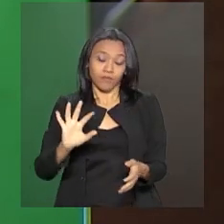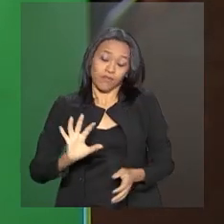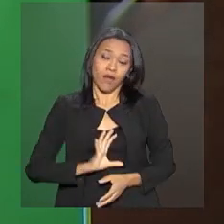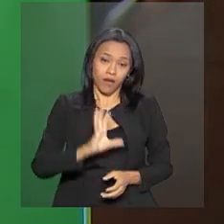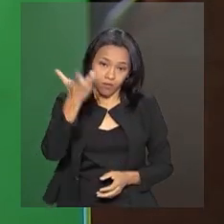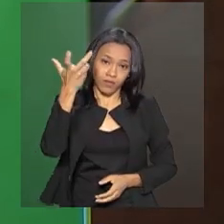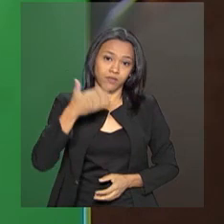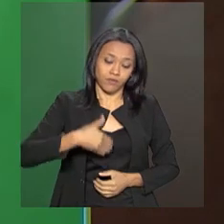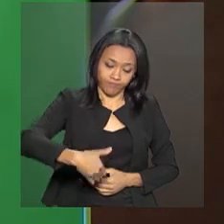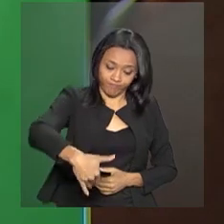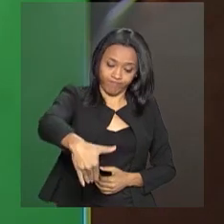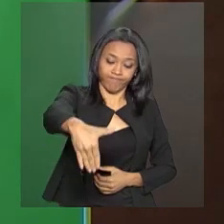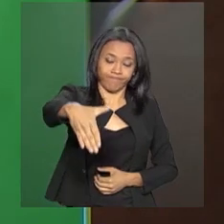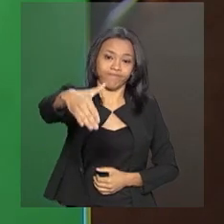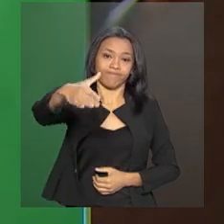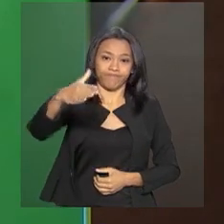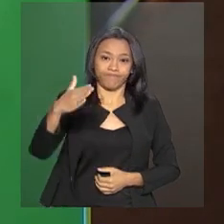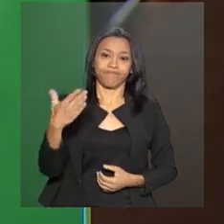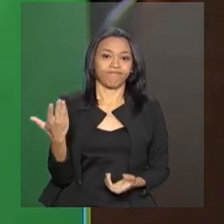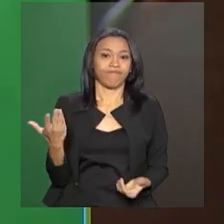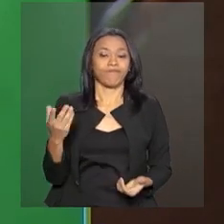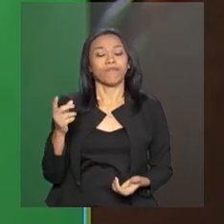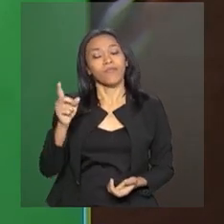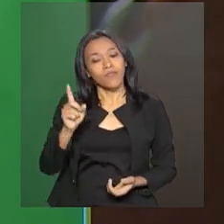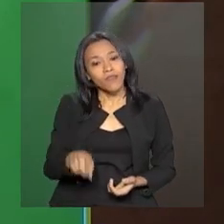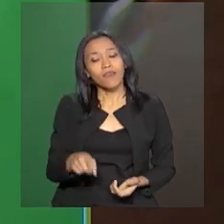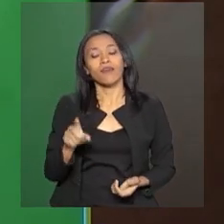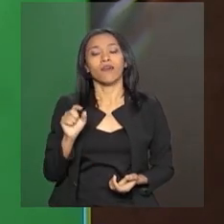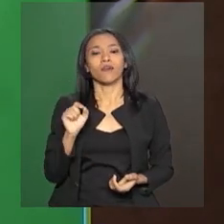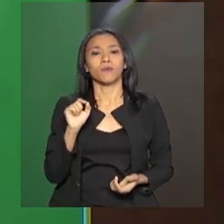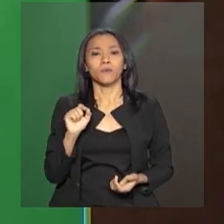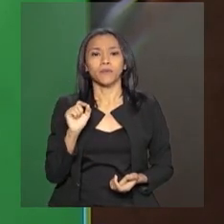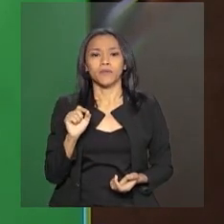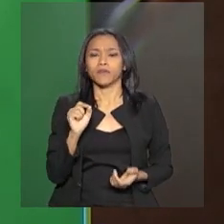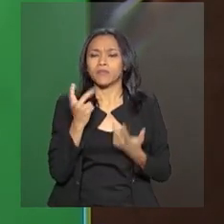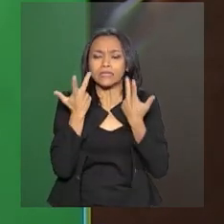ocorreram naquilo que nós pudemos configurar como uma grande tranquilidade.